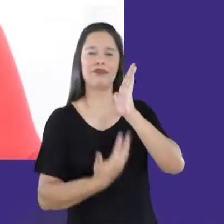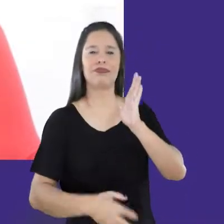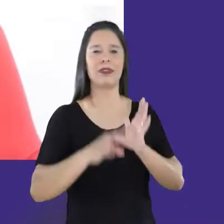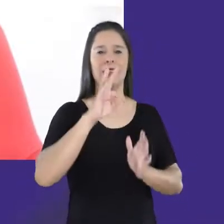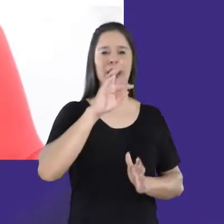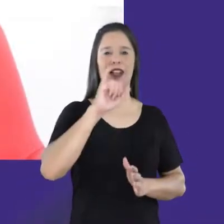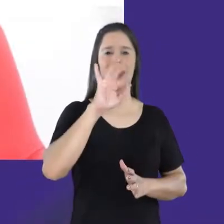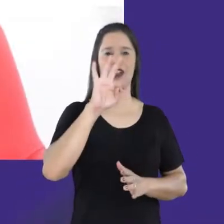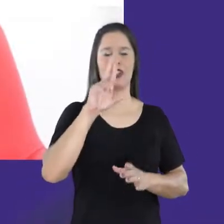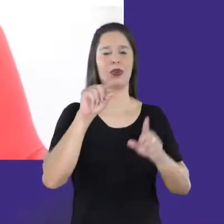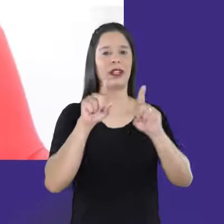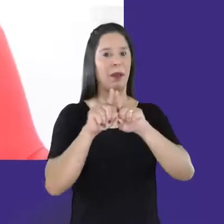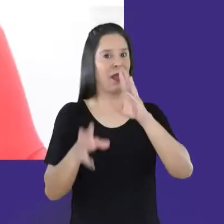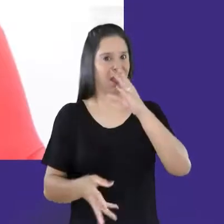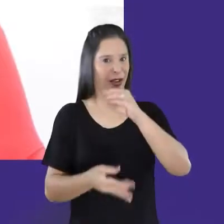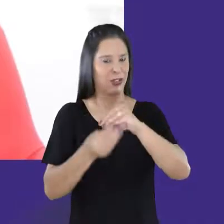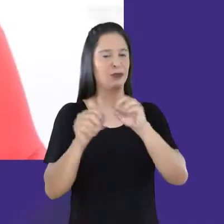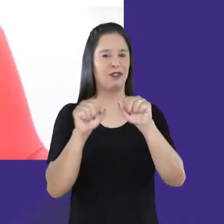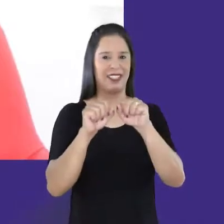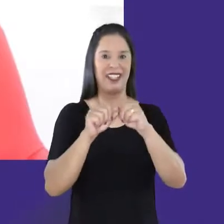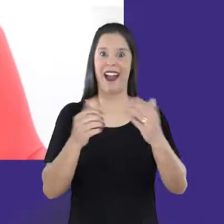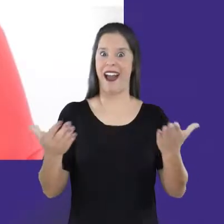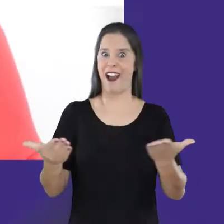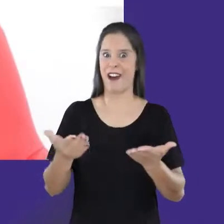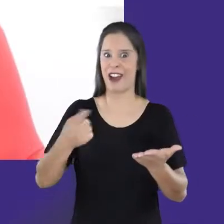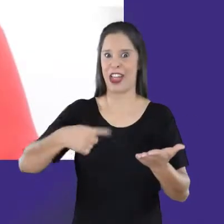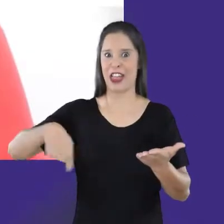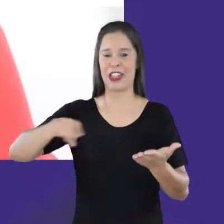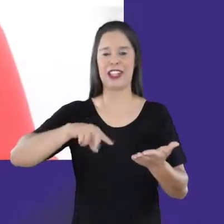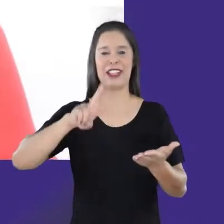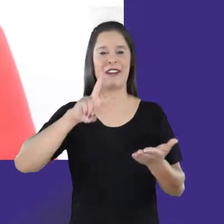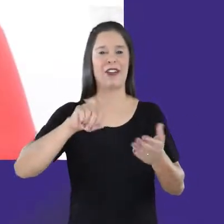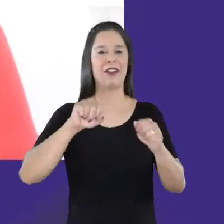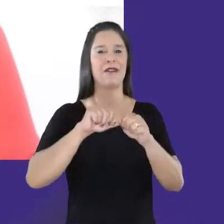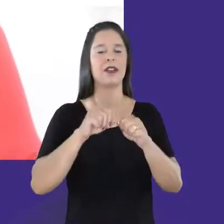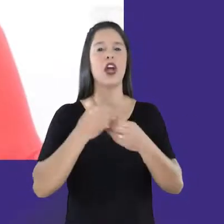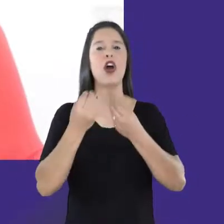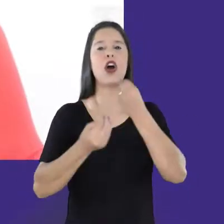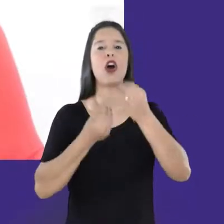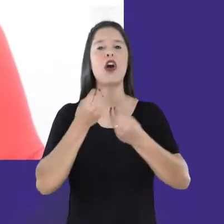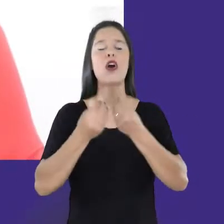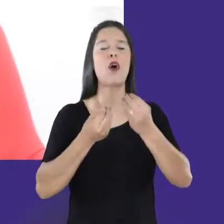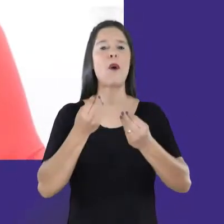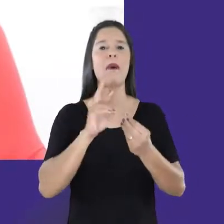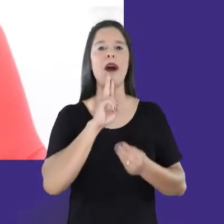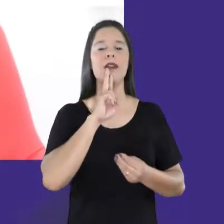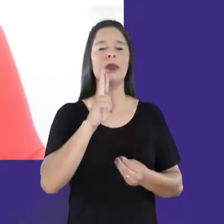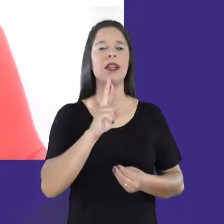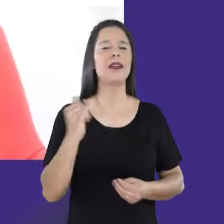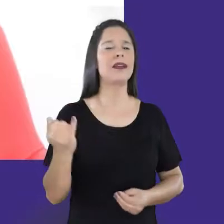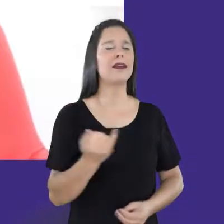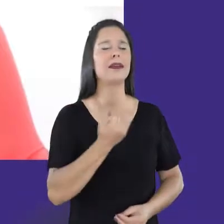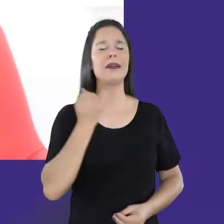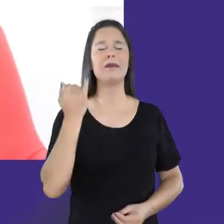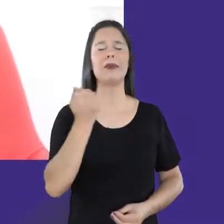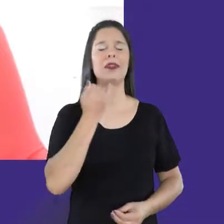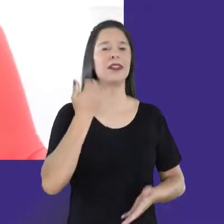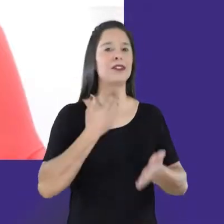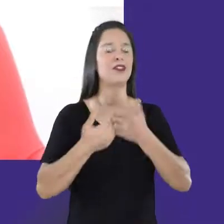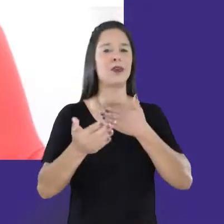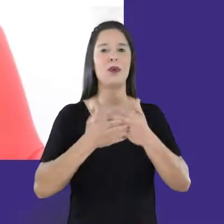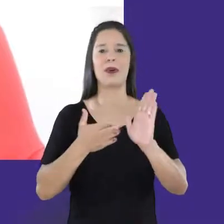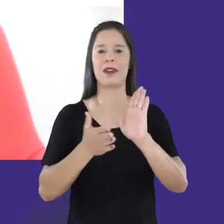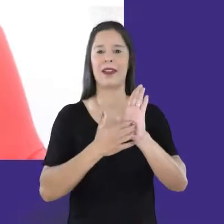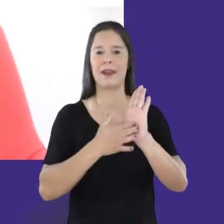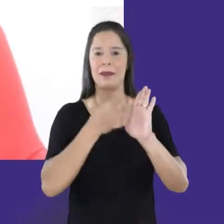título e o resumo do nosso projeto. Agora a gente vai falar sobre como responder a outro importante componente de qualquer